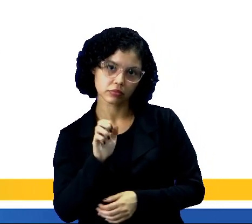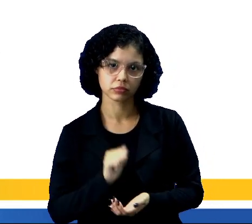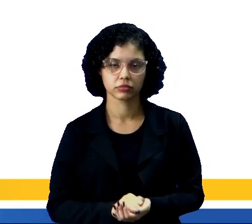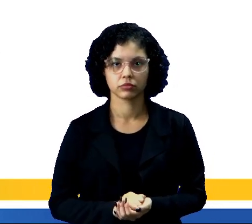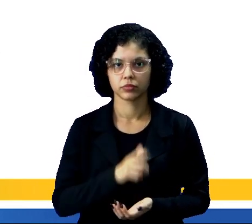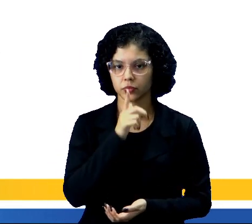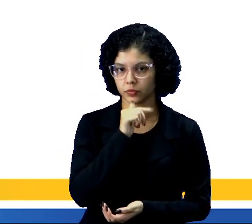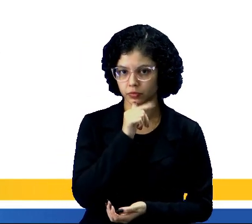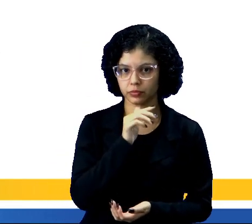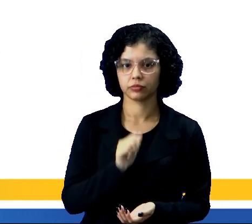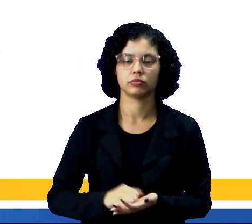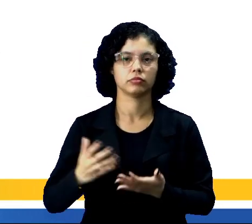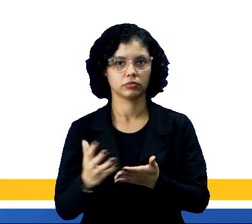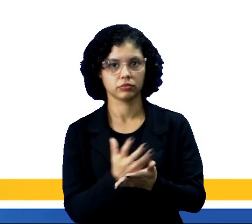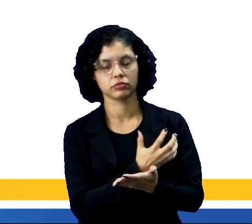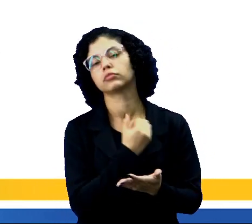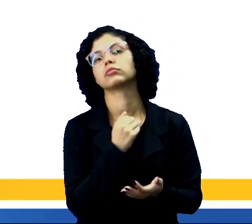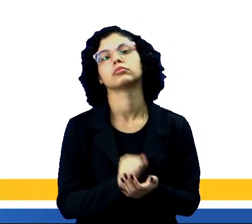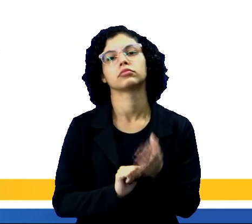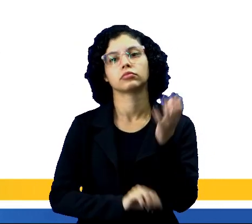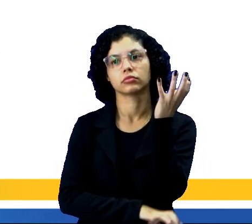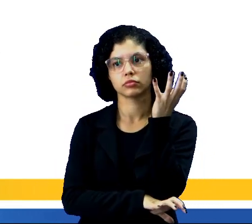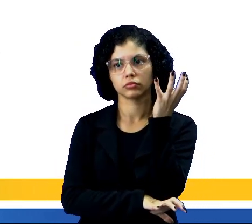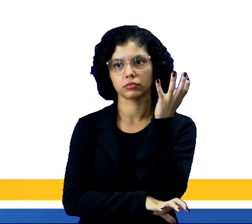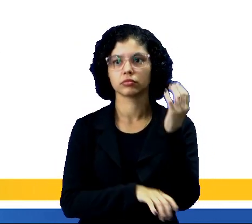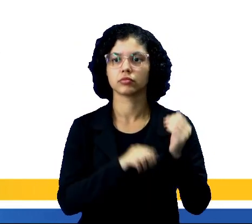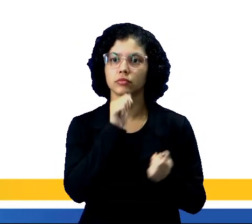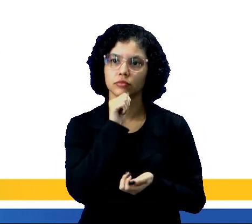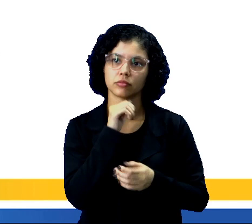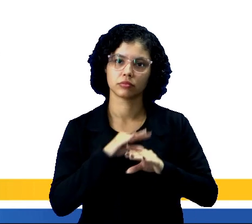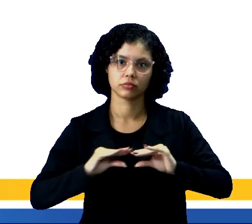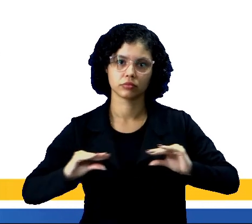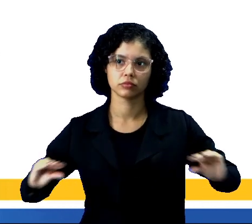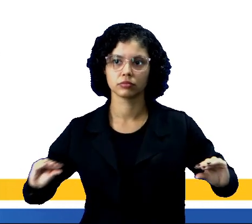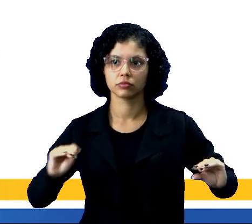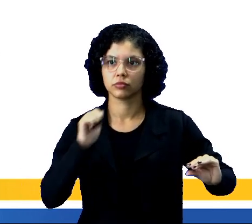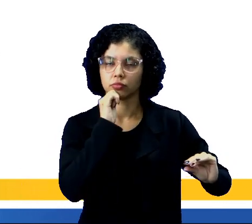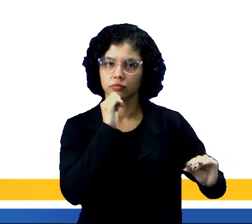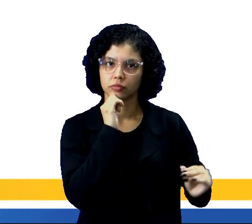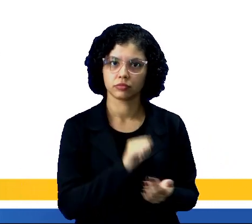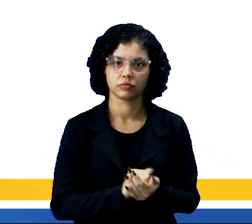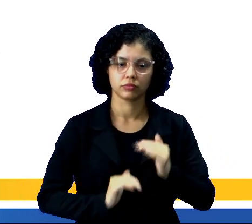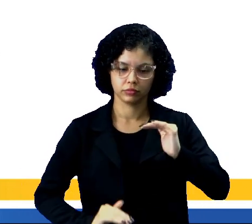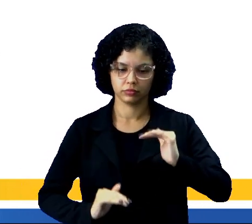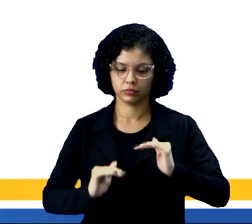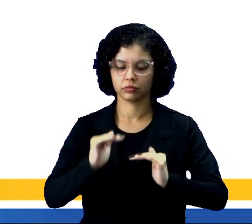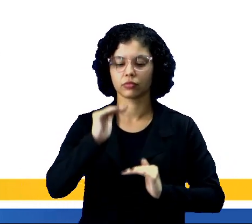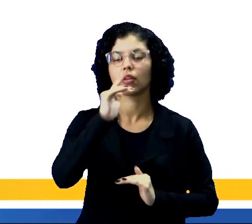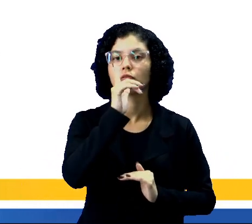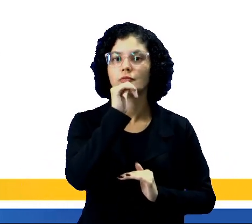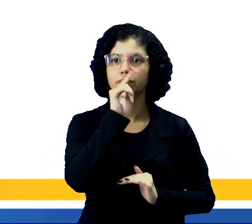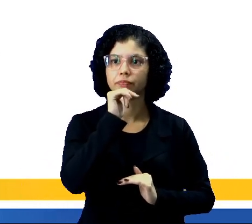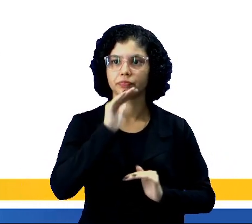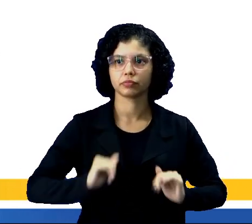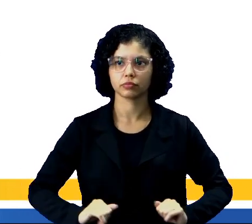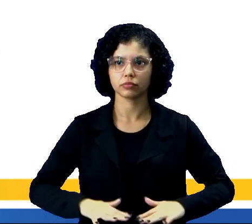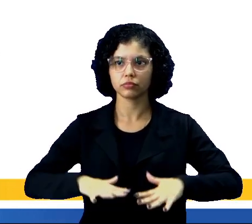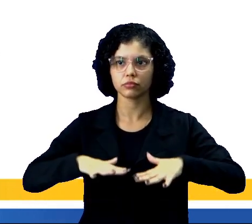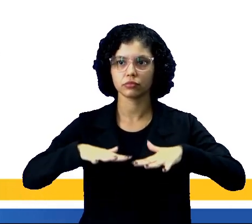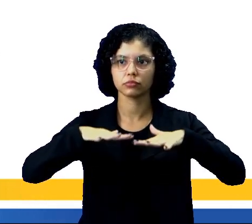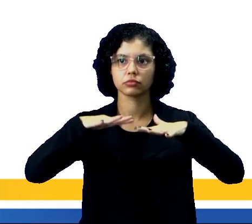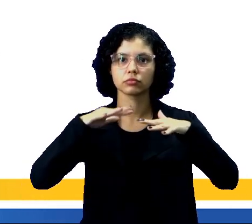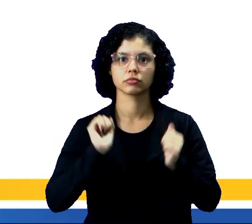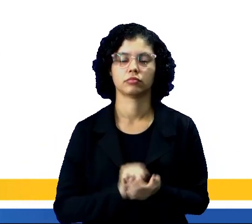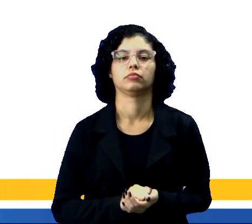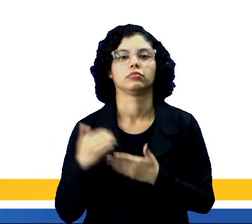água. Geralmente, a água é retirada lá das raízes, né, do subsolo. Então, essa água sobe pelos troncos das árvores, né, pelo